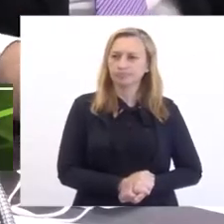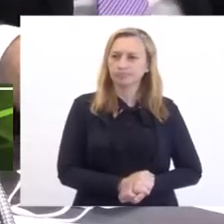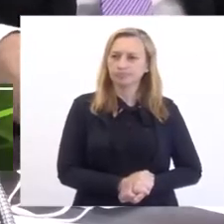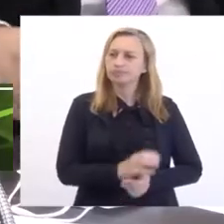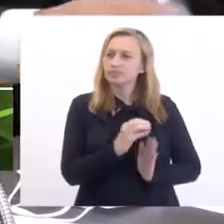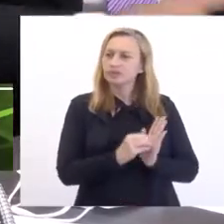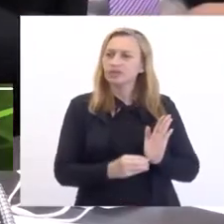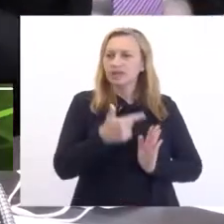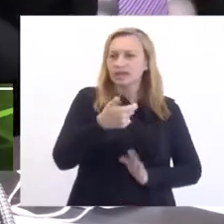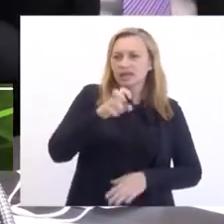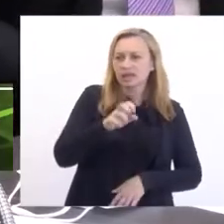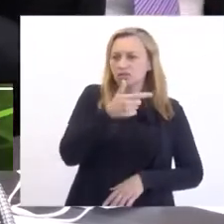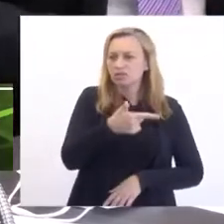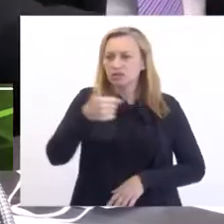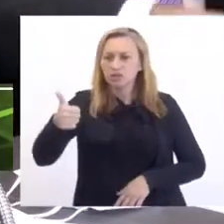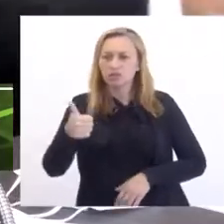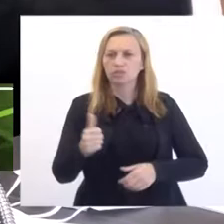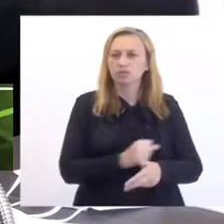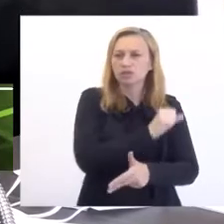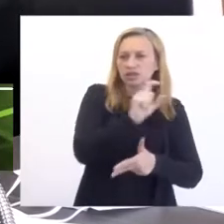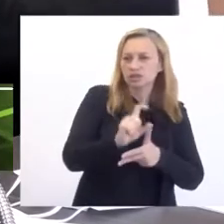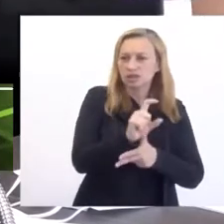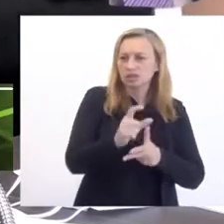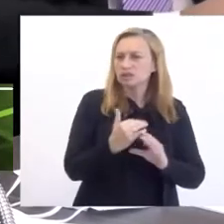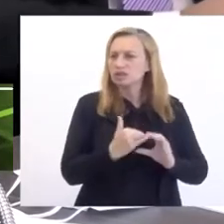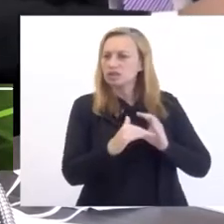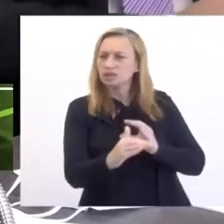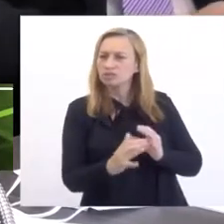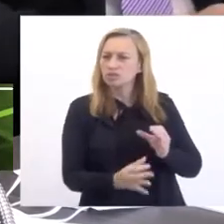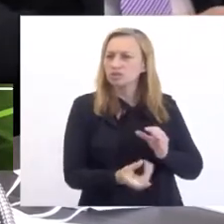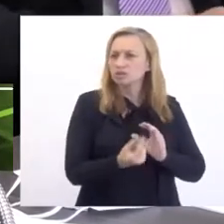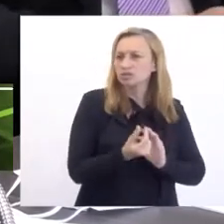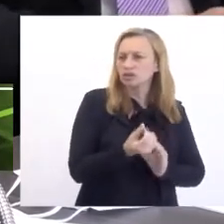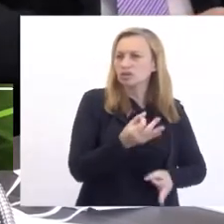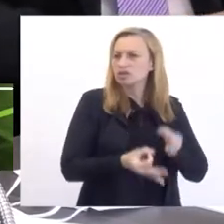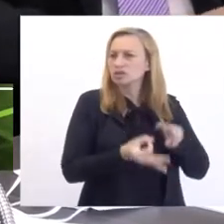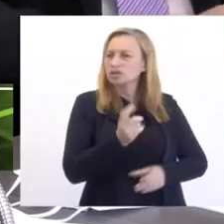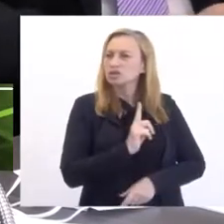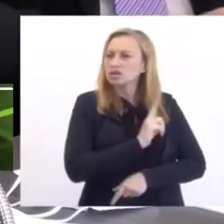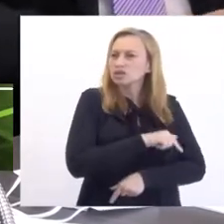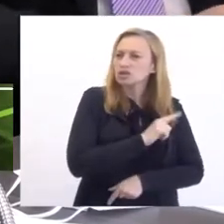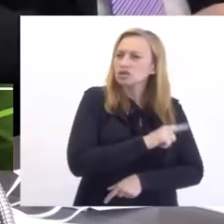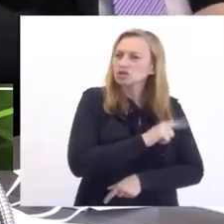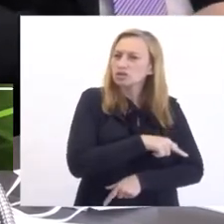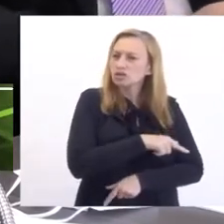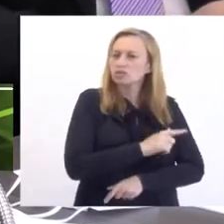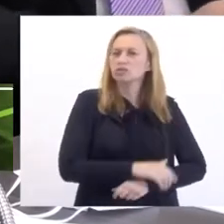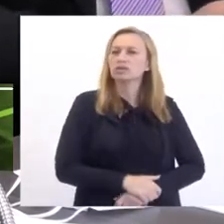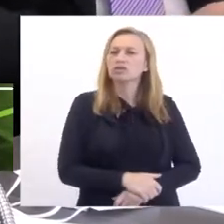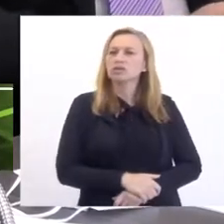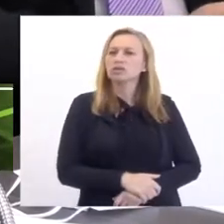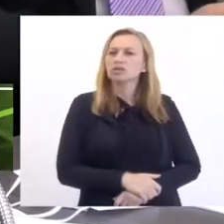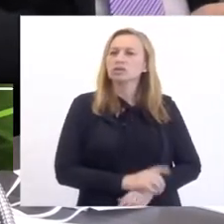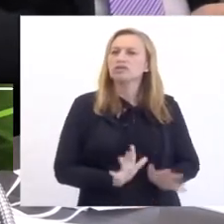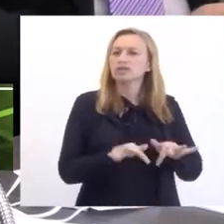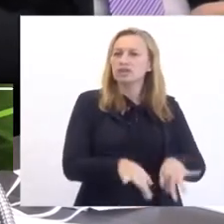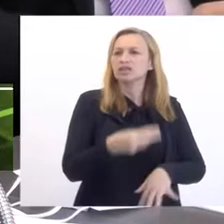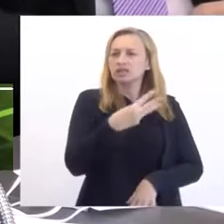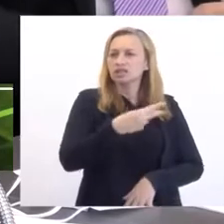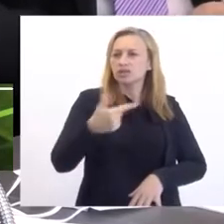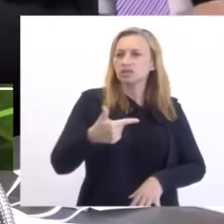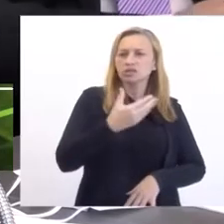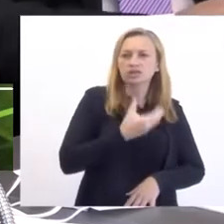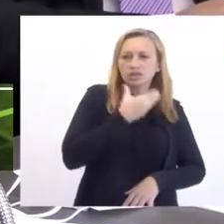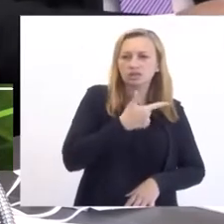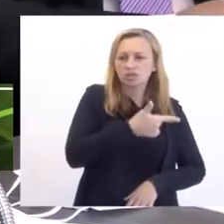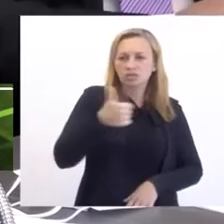Ofício 15 de 2021 do Poder Executivo, que encaminha a prestação de contas da gestão do exercício encerrado em 31 de